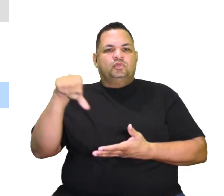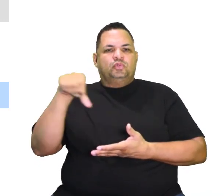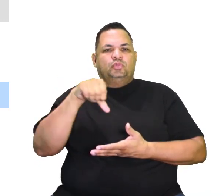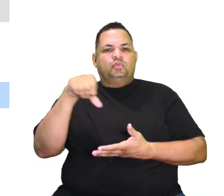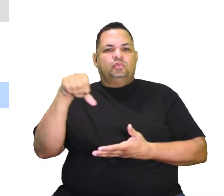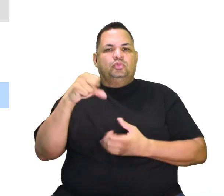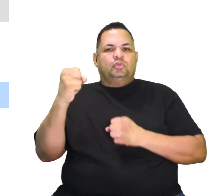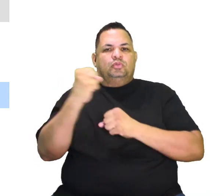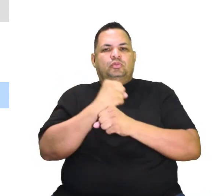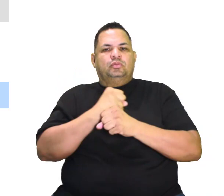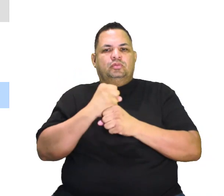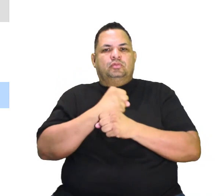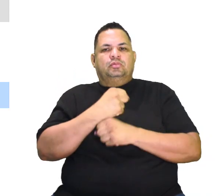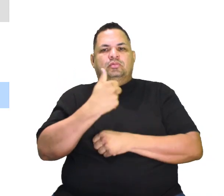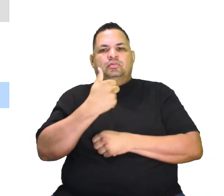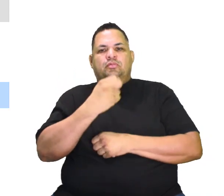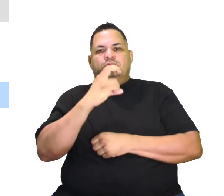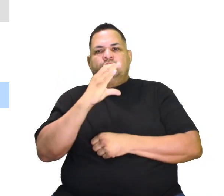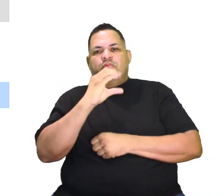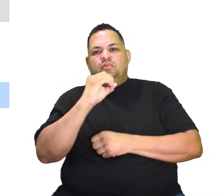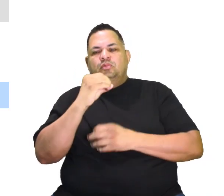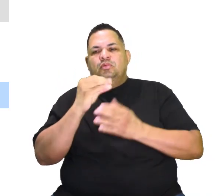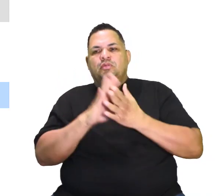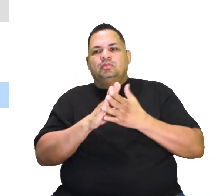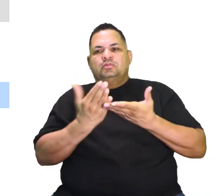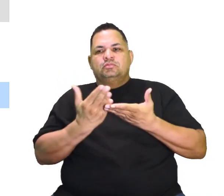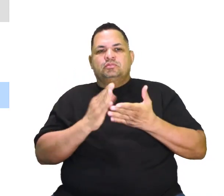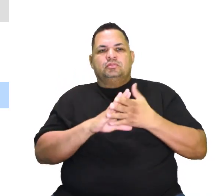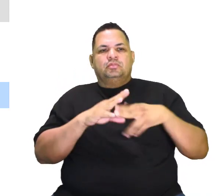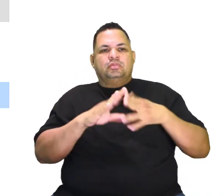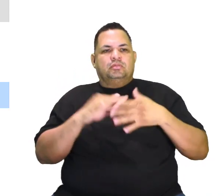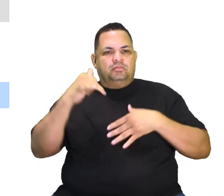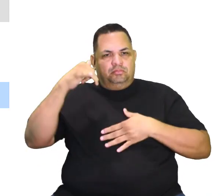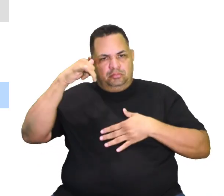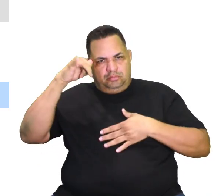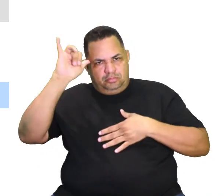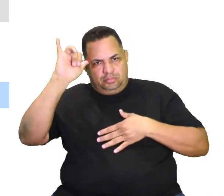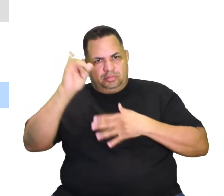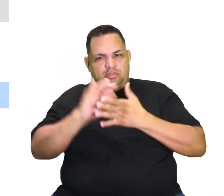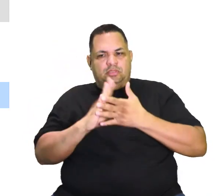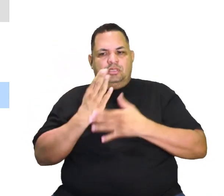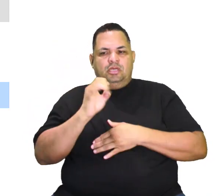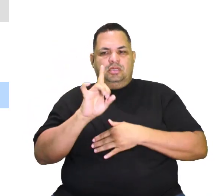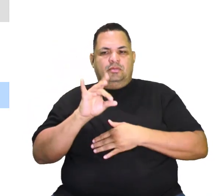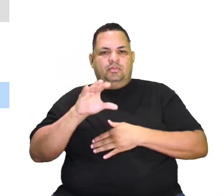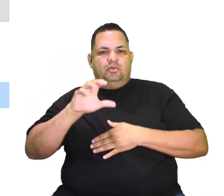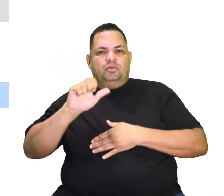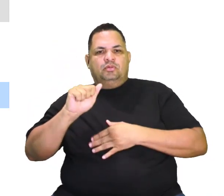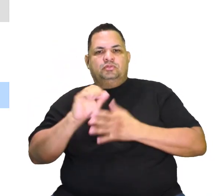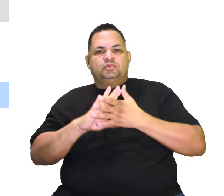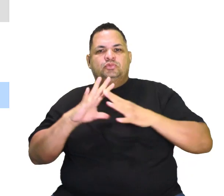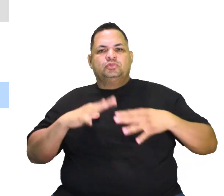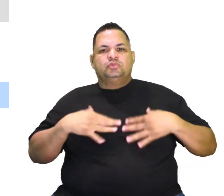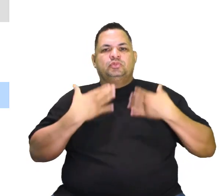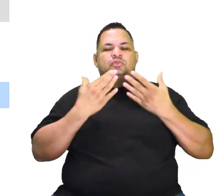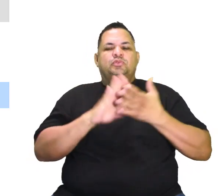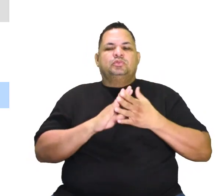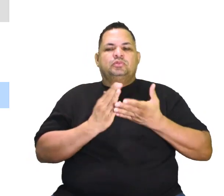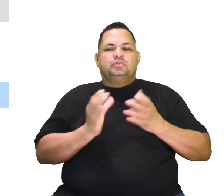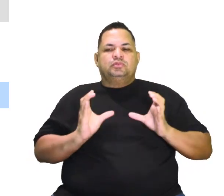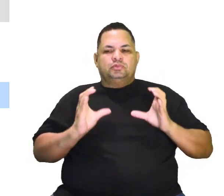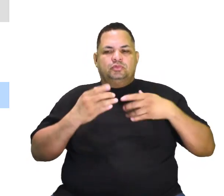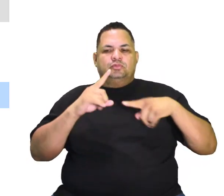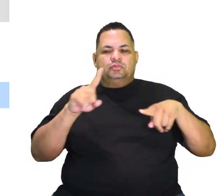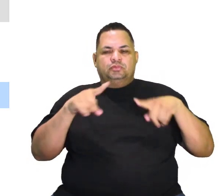quase 50 atrações, entre quadrilhas, bois bumbás, carimbós e shows de bandas